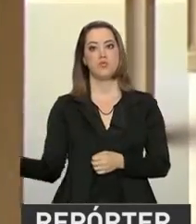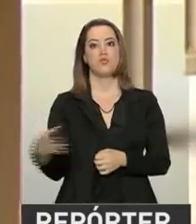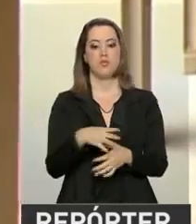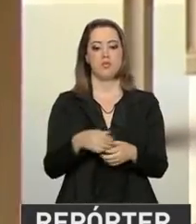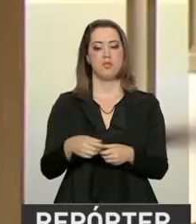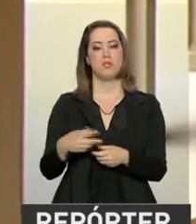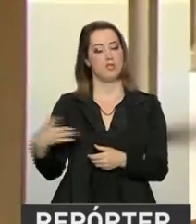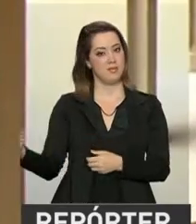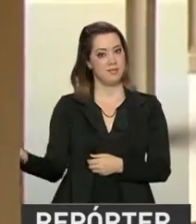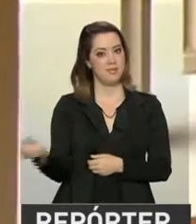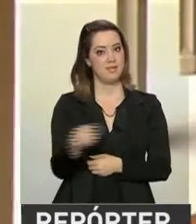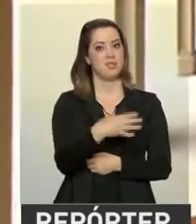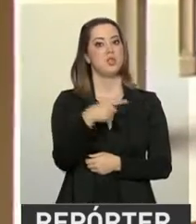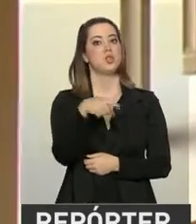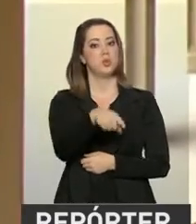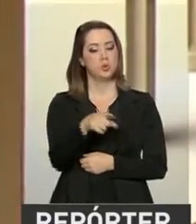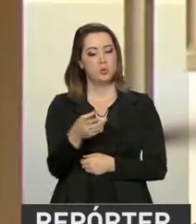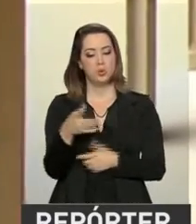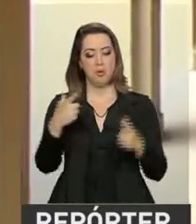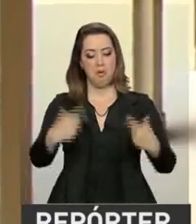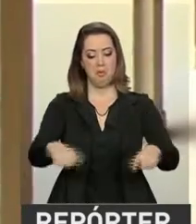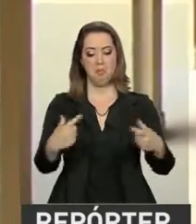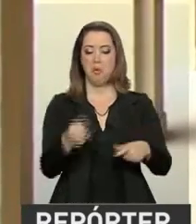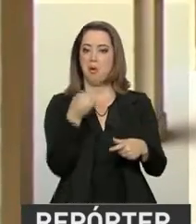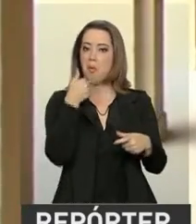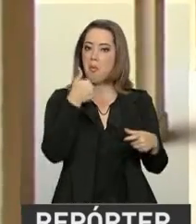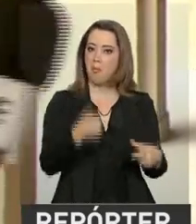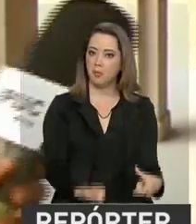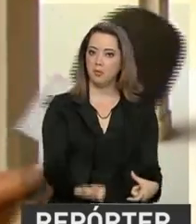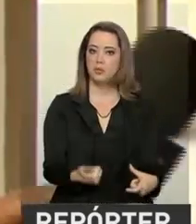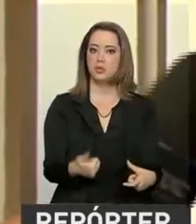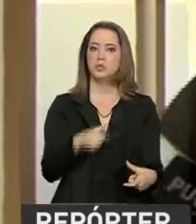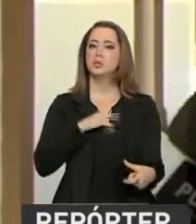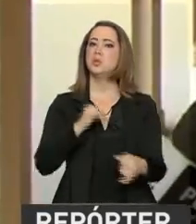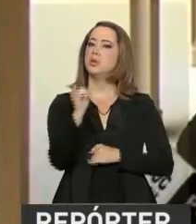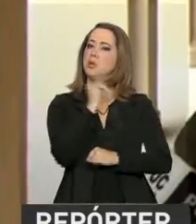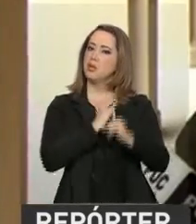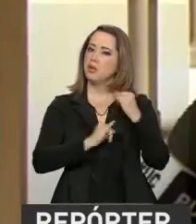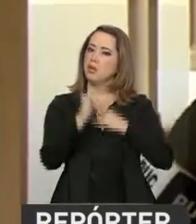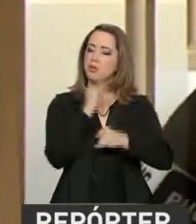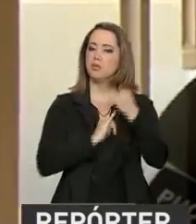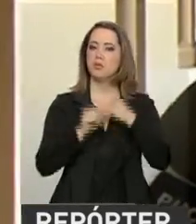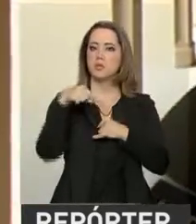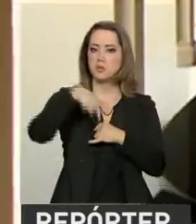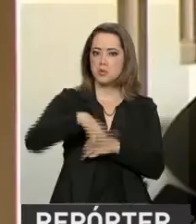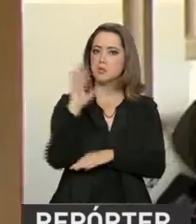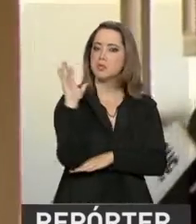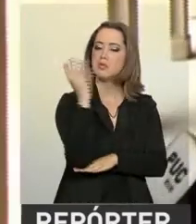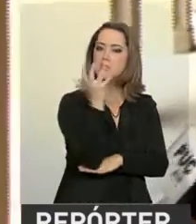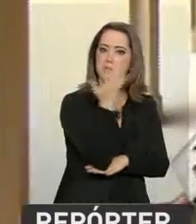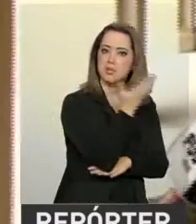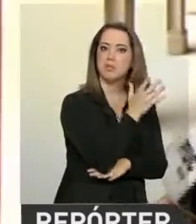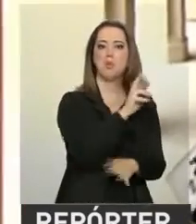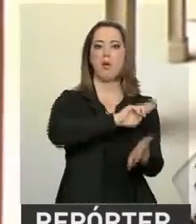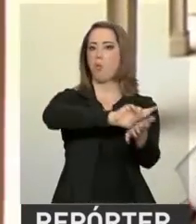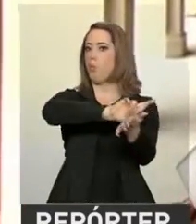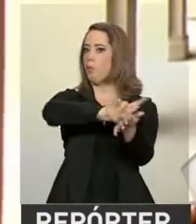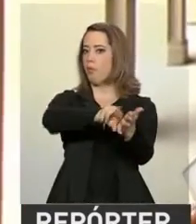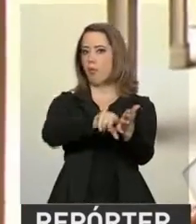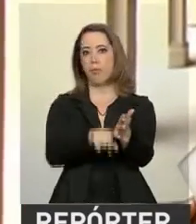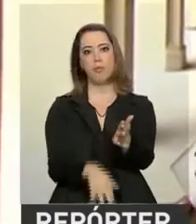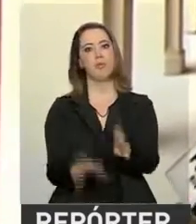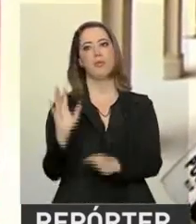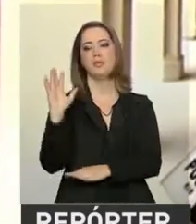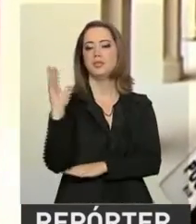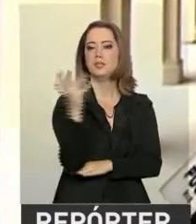de visitação moderno, que dá informações não só sobre esse parque, mas dá informações sobre meio